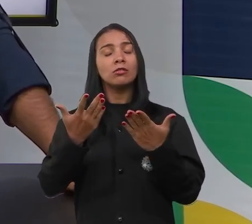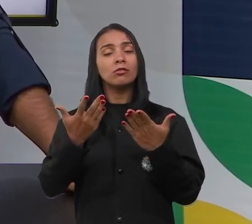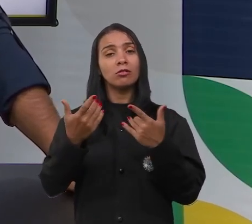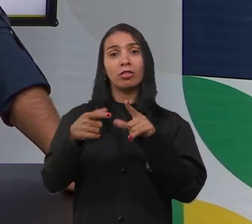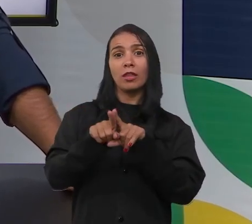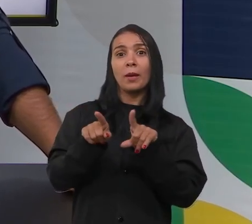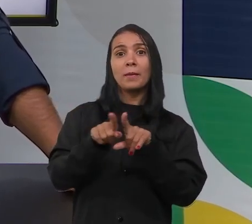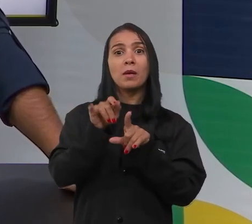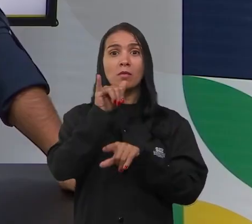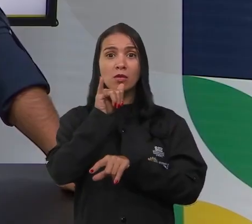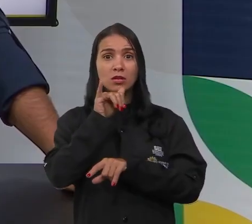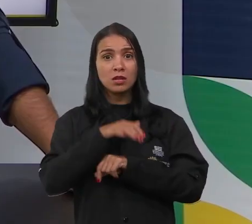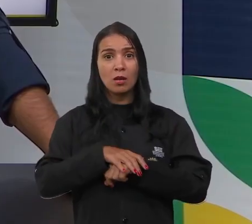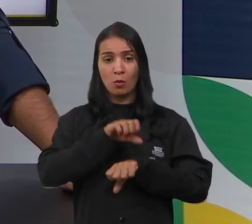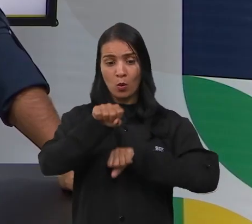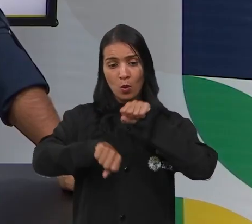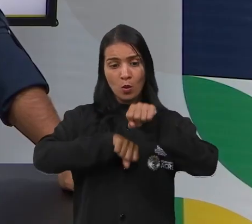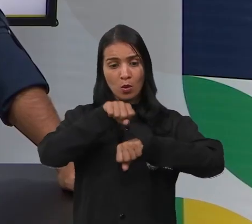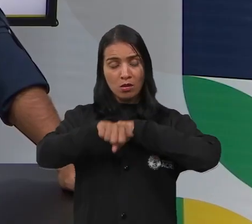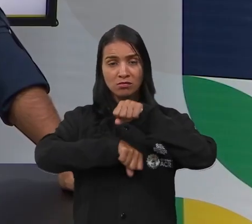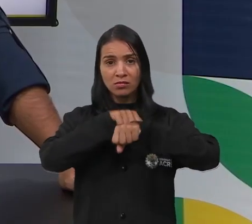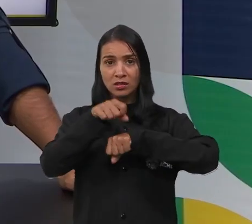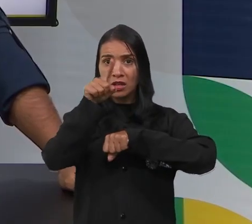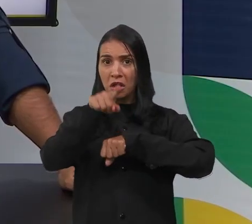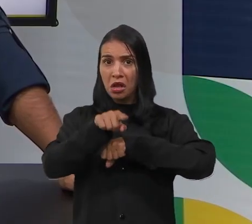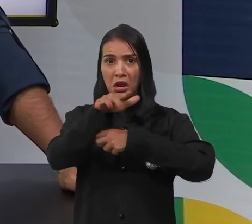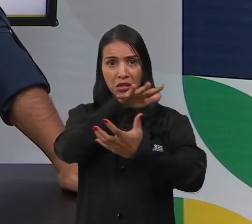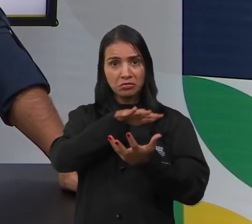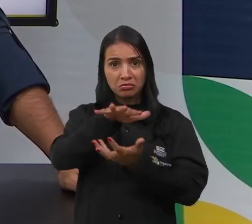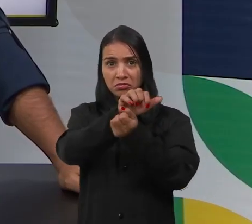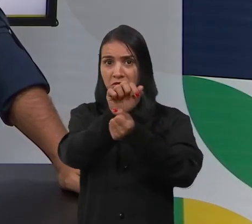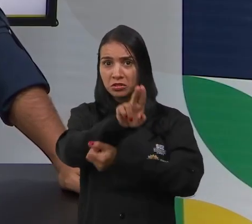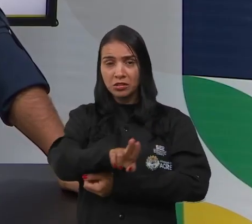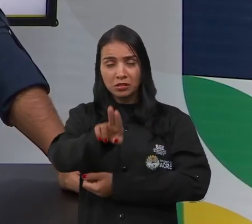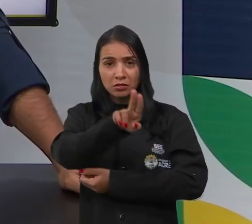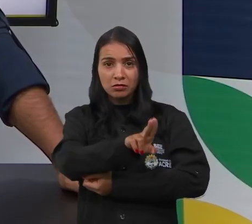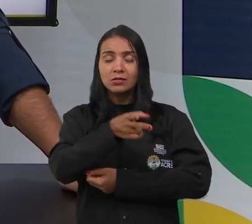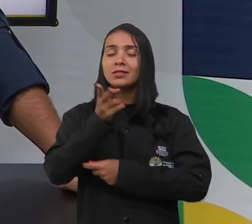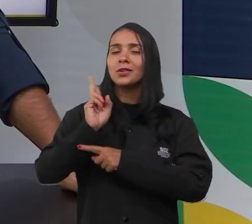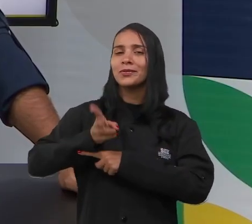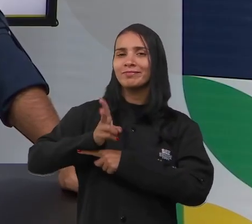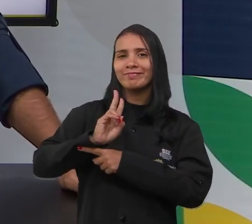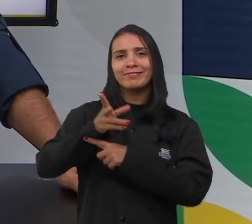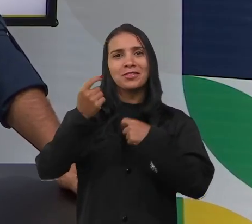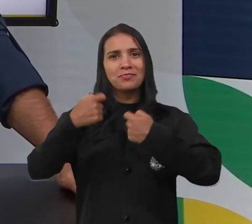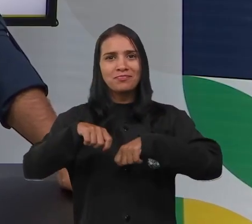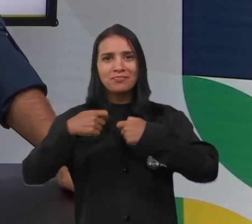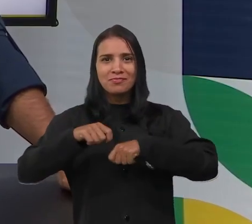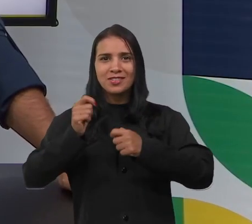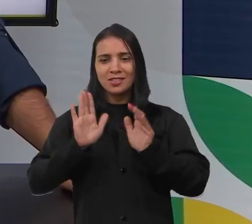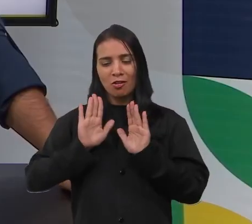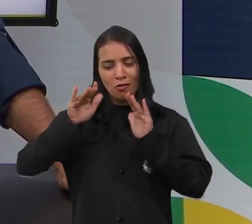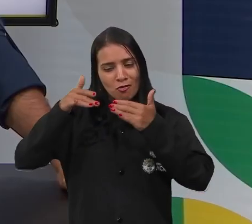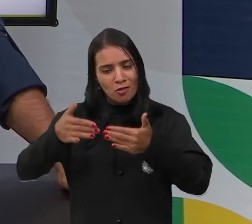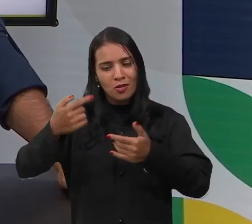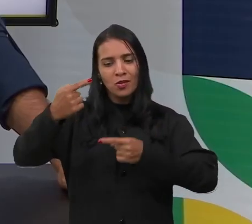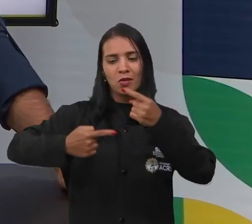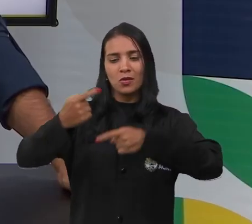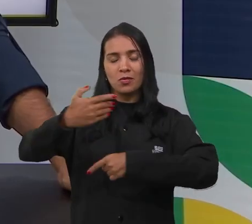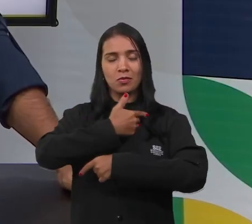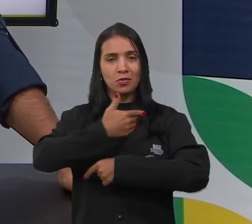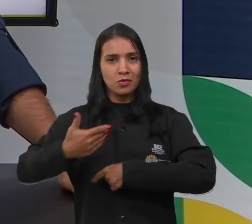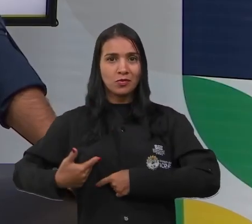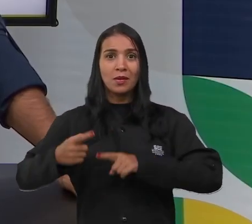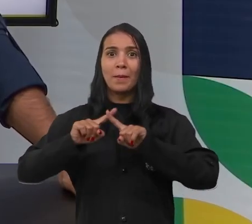exemplo, um mecanismo elétrico de consumo sustentável. Então, são sempre ações que podem ser desenvolvidas,